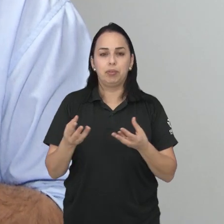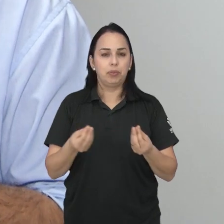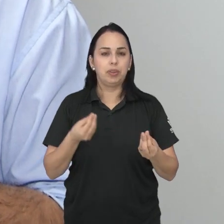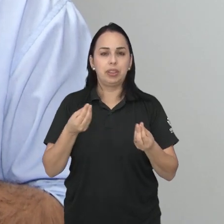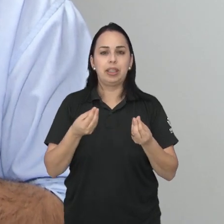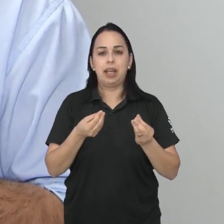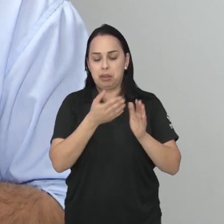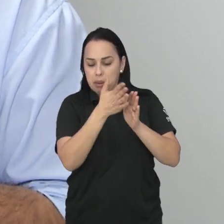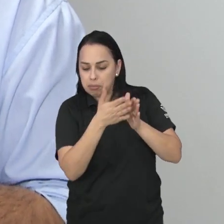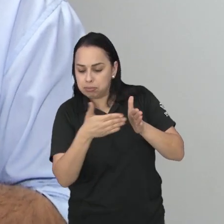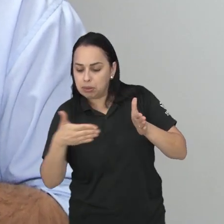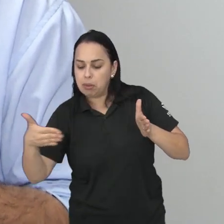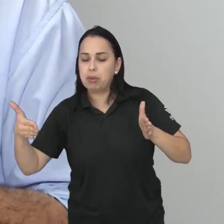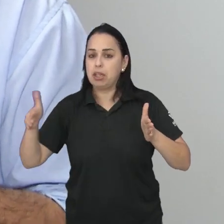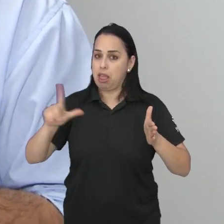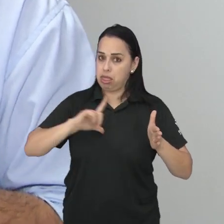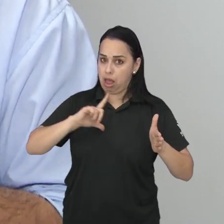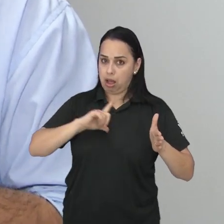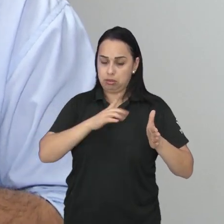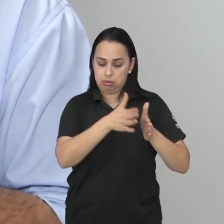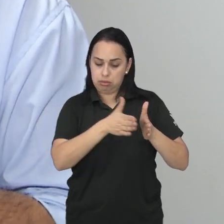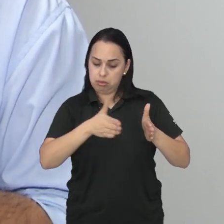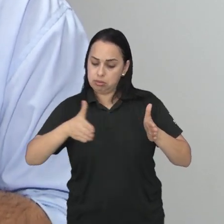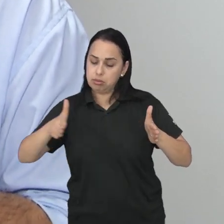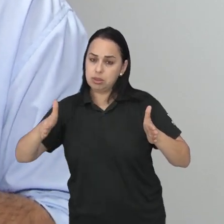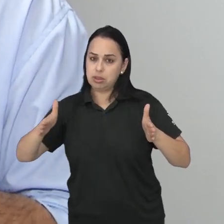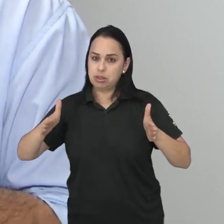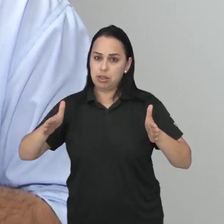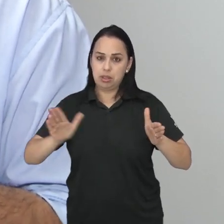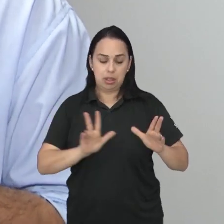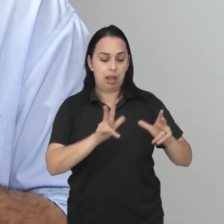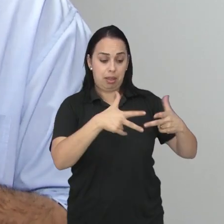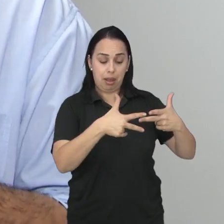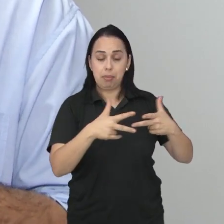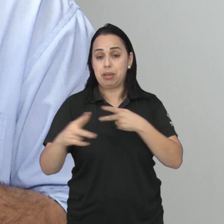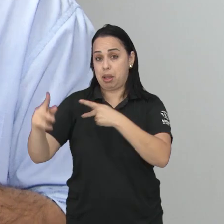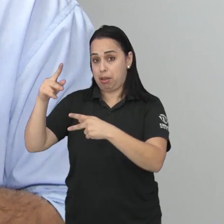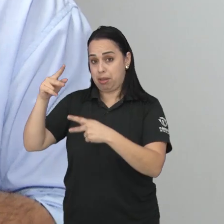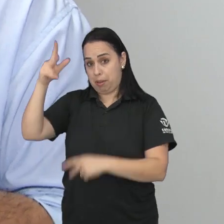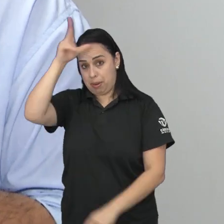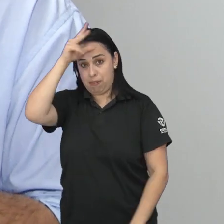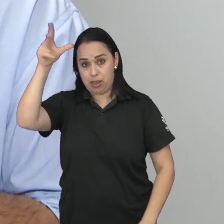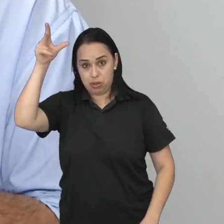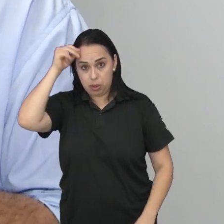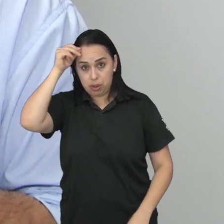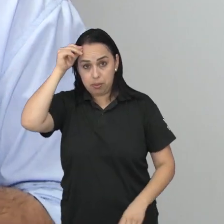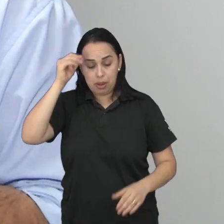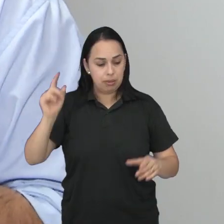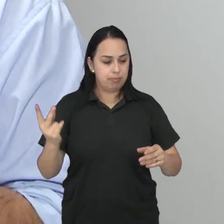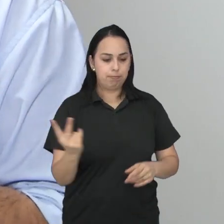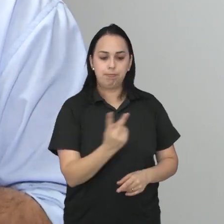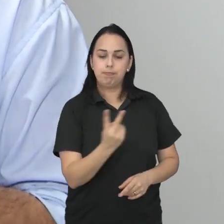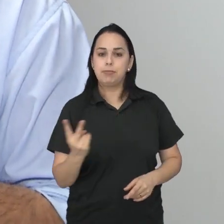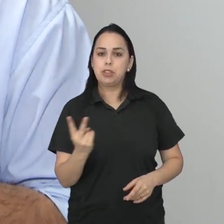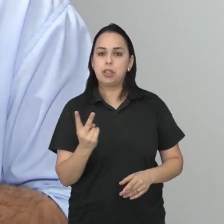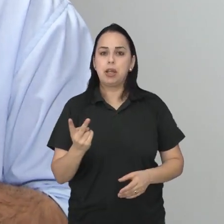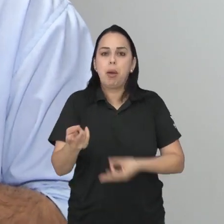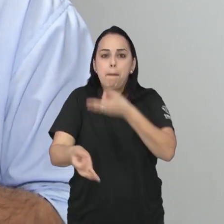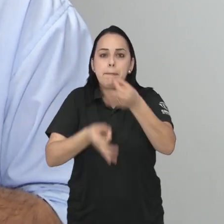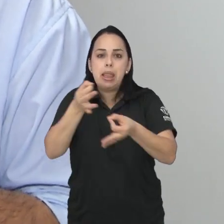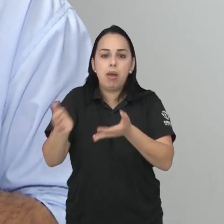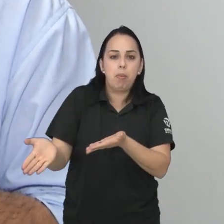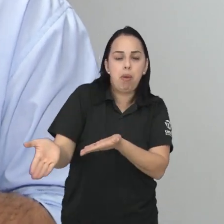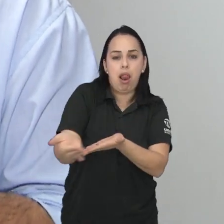há todo um trâmite dentro do município, dentro do executivo e do legislativo para que essas políticas sejam implementadas.